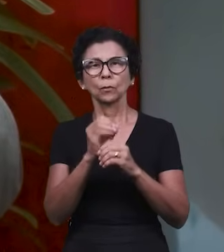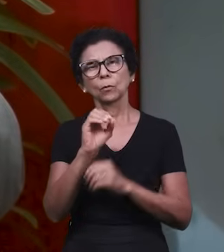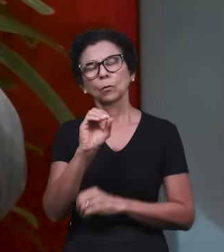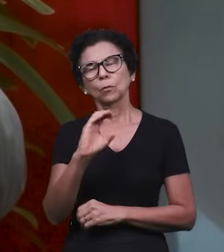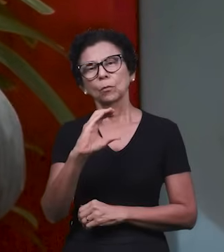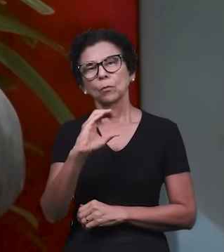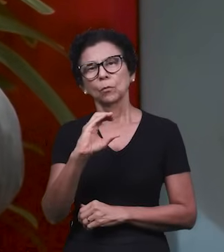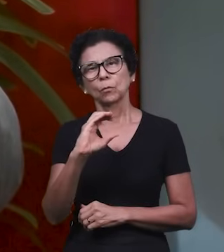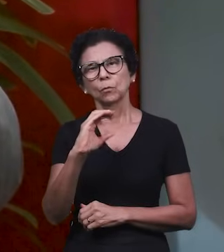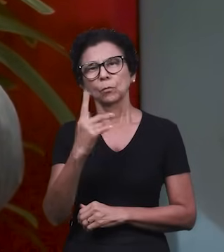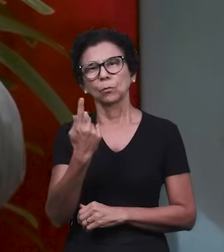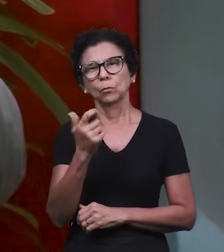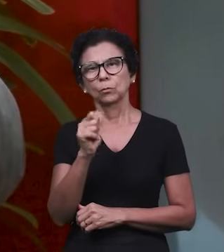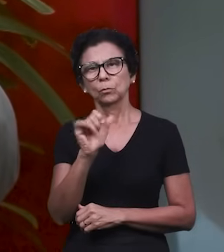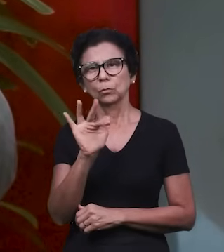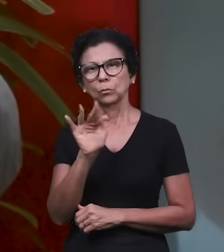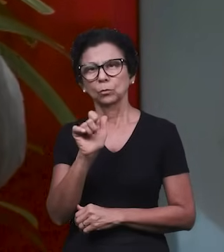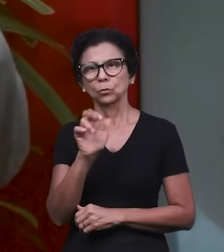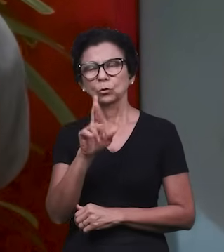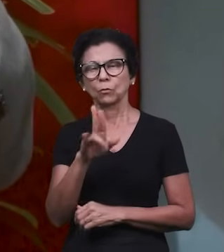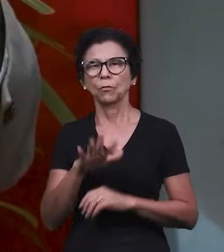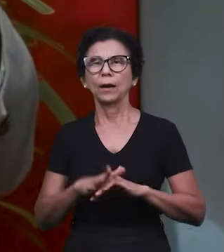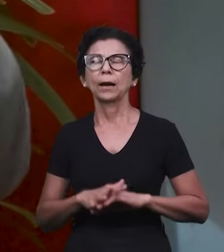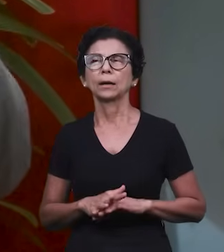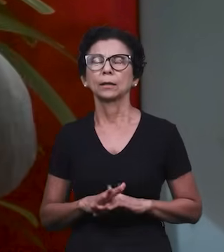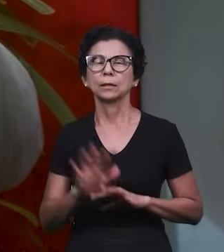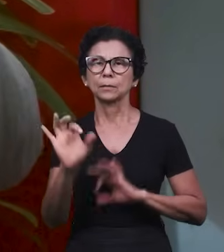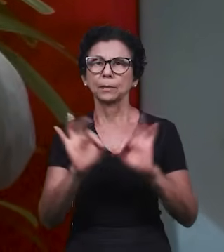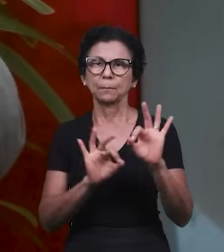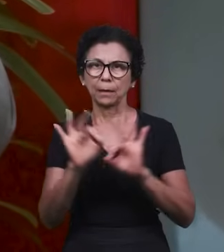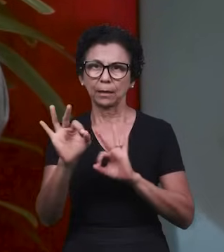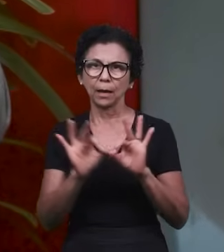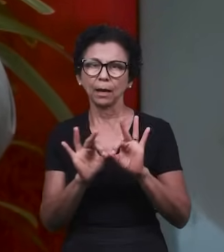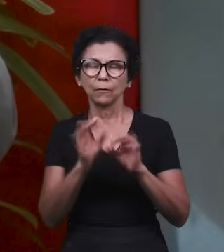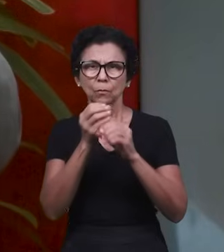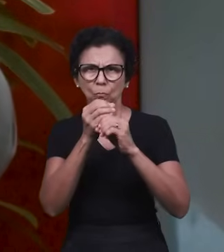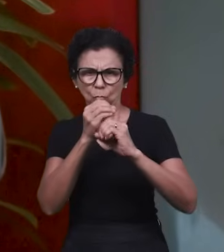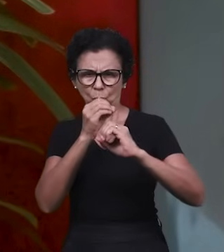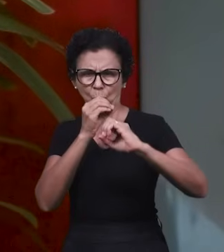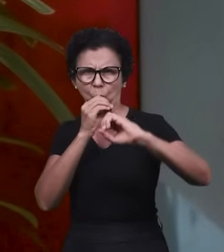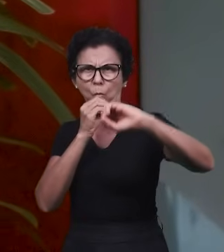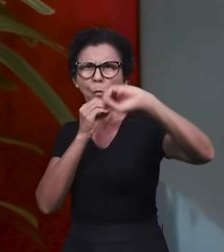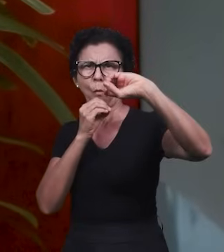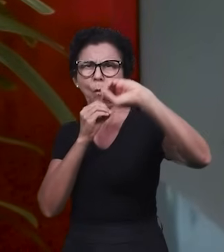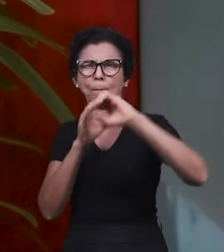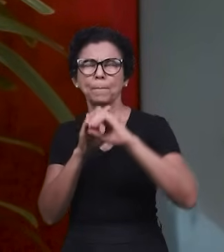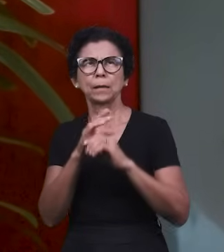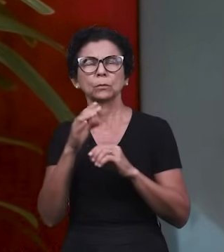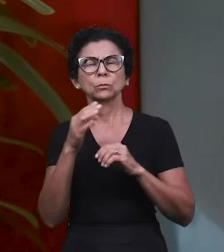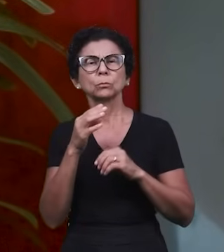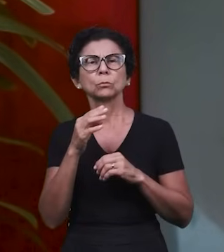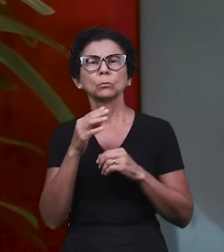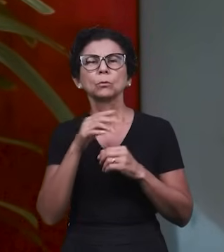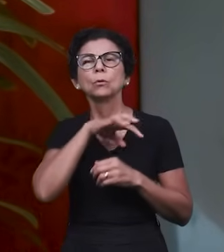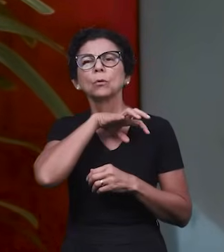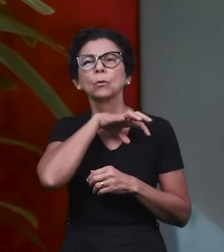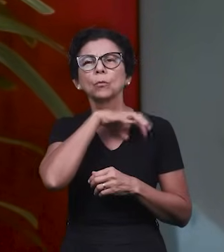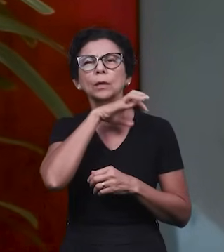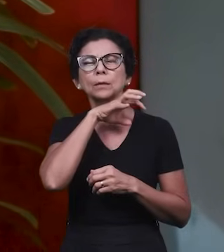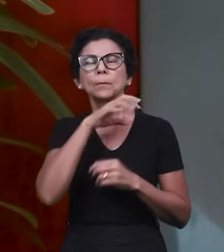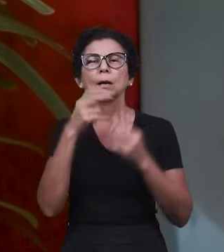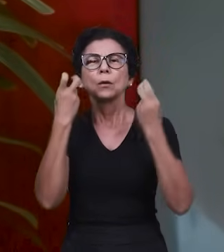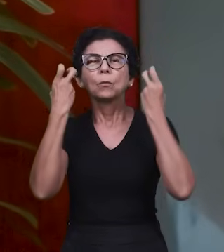era o chifre do carneiro, chifre do, né, carneiro, que era trabalhado. Aliás, recentemente o pastor Gedeuti, ele fez